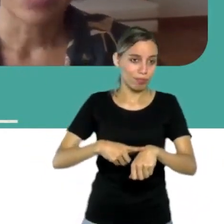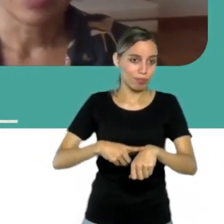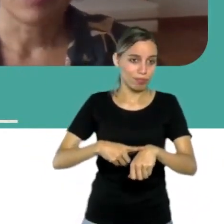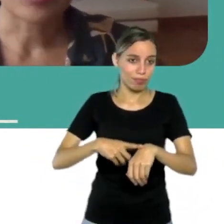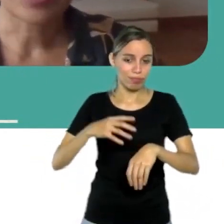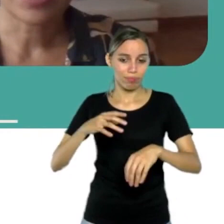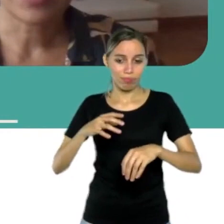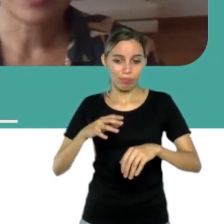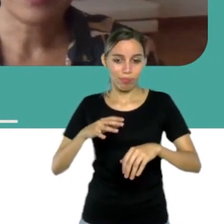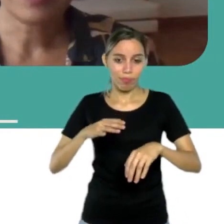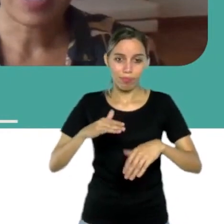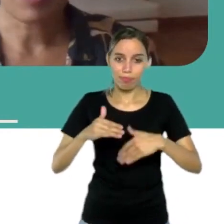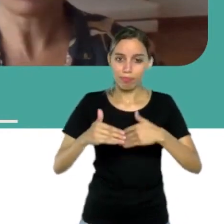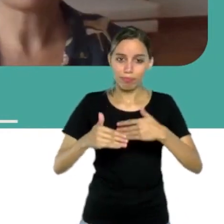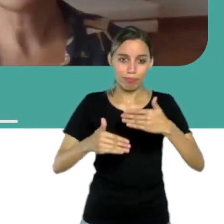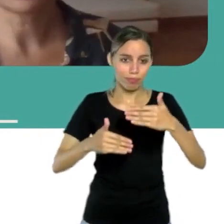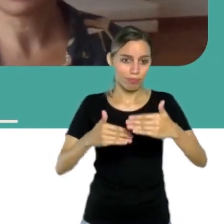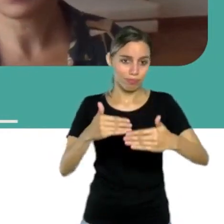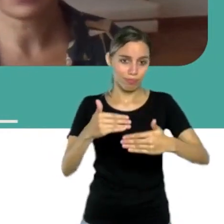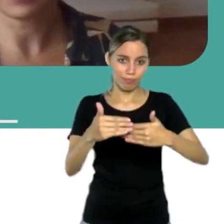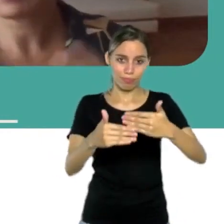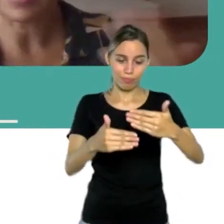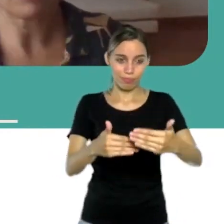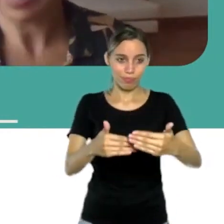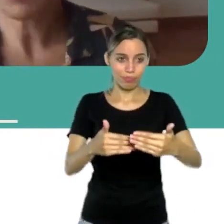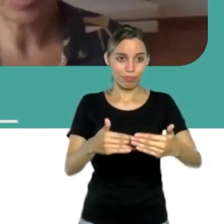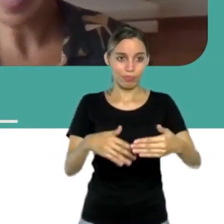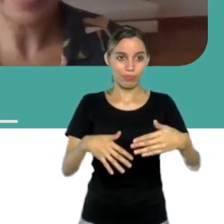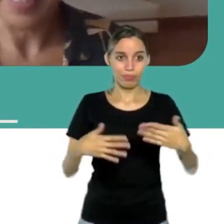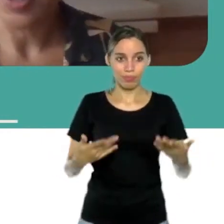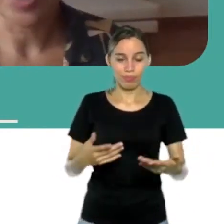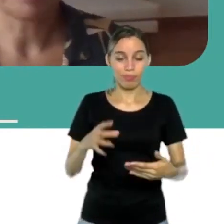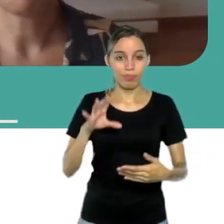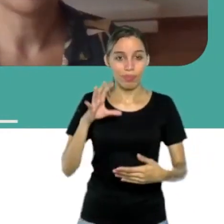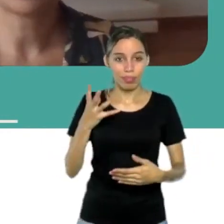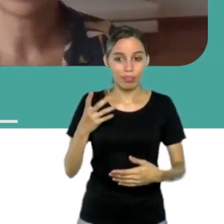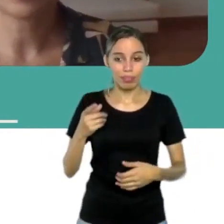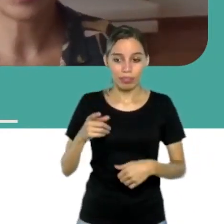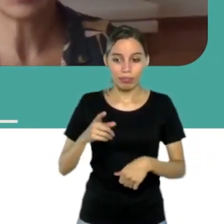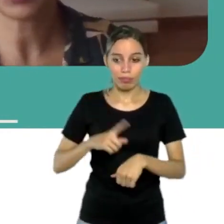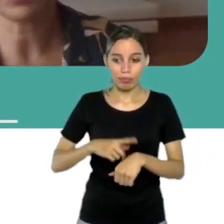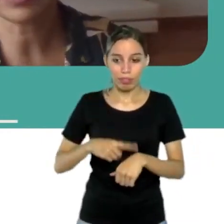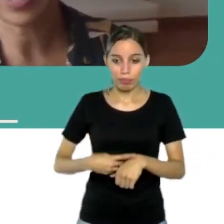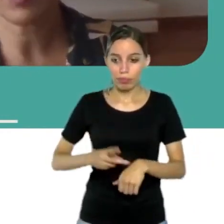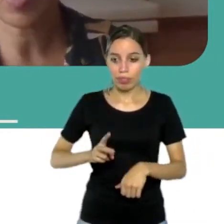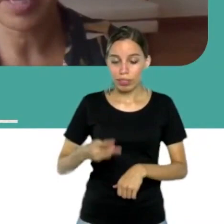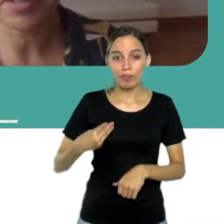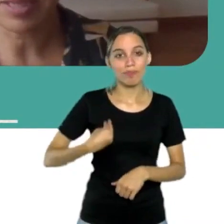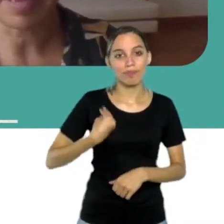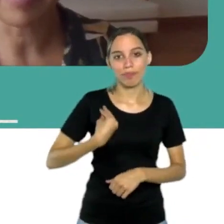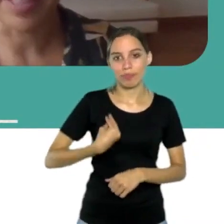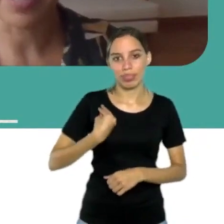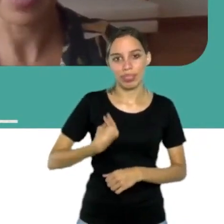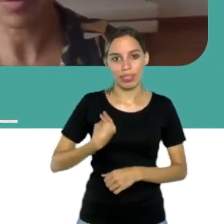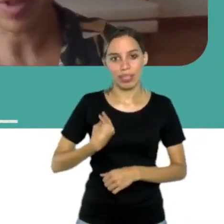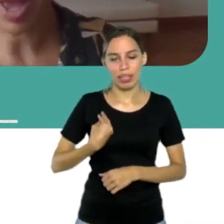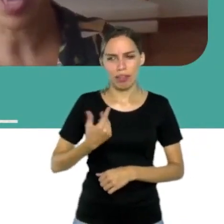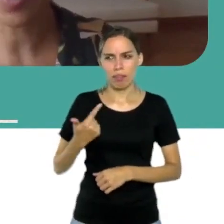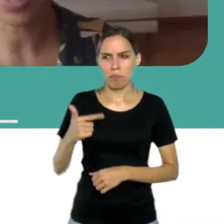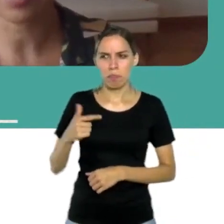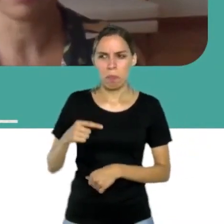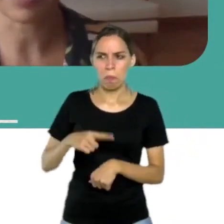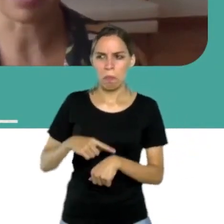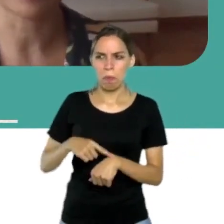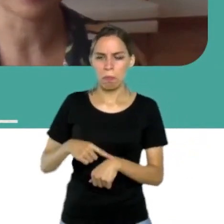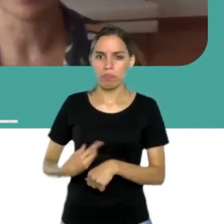Então, eu acho que é uma coisa que está o tempo todo presente. Eu acho que não tem um momento da minha vida, assim, que eu